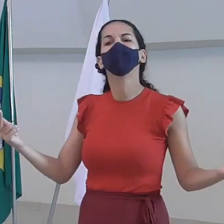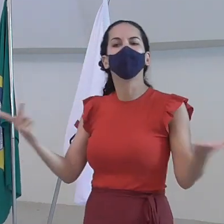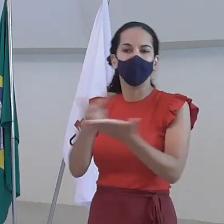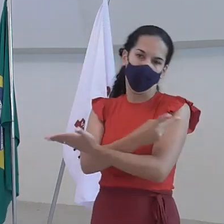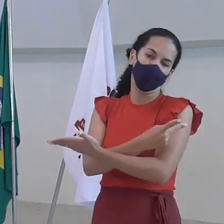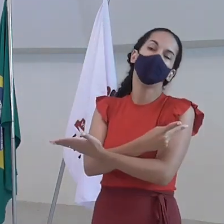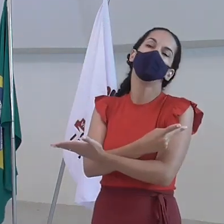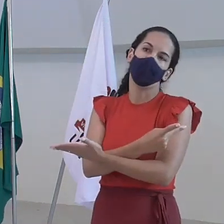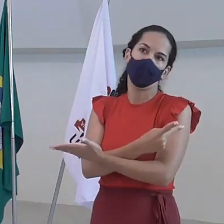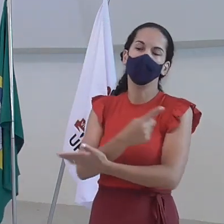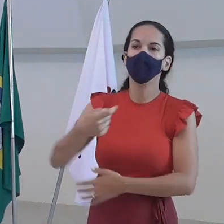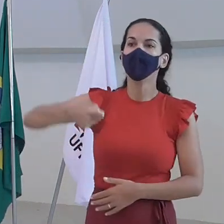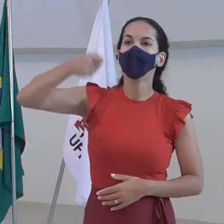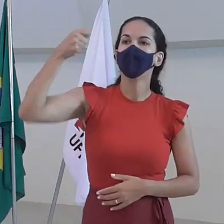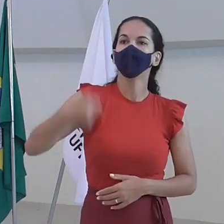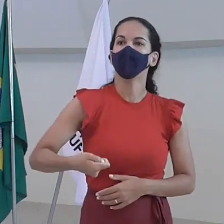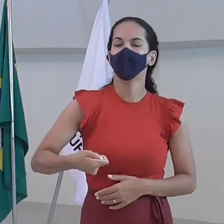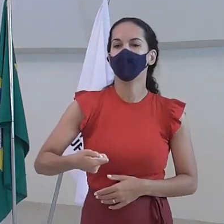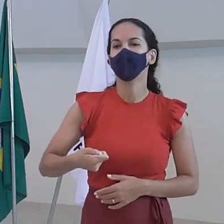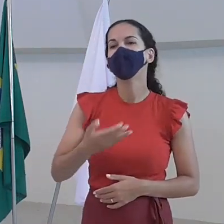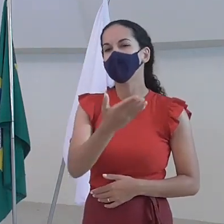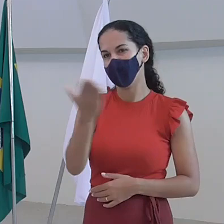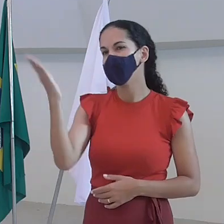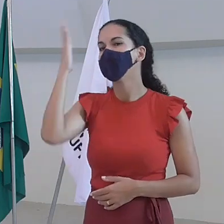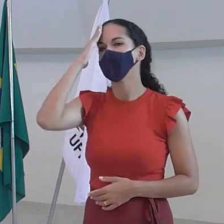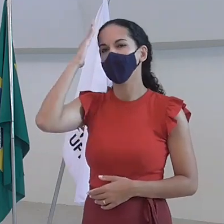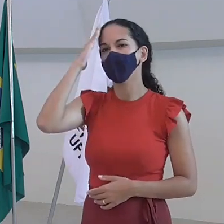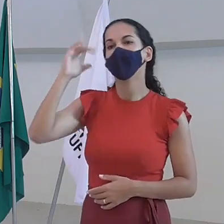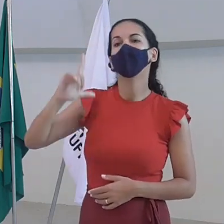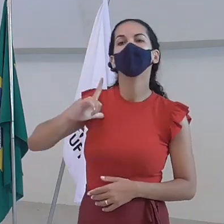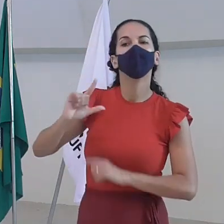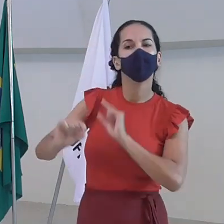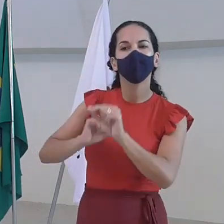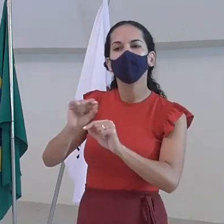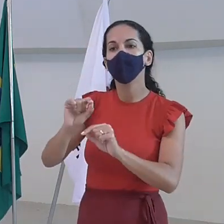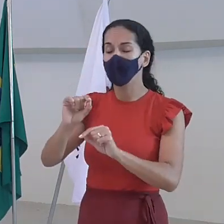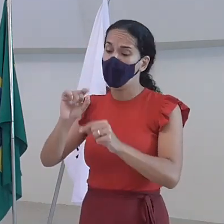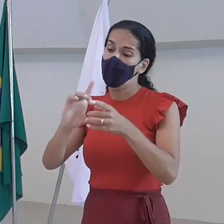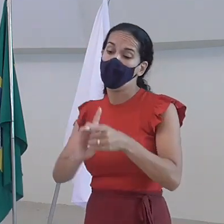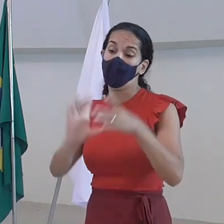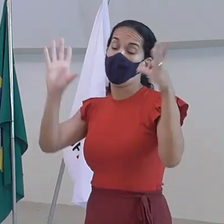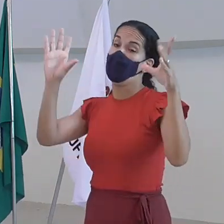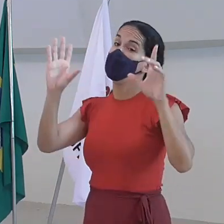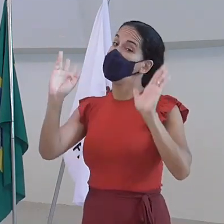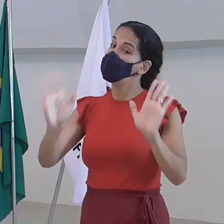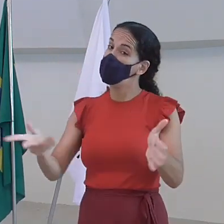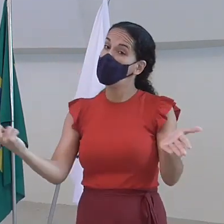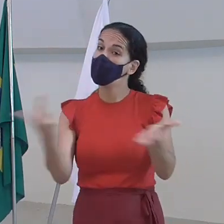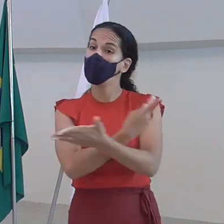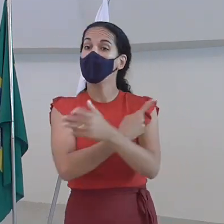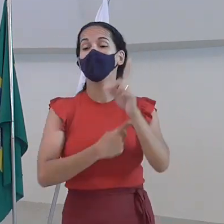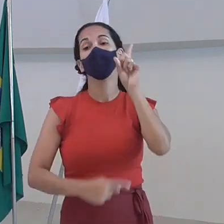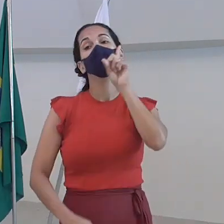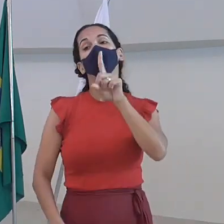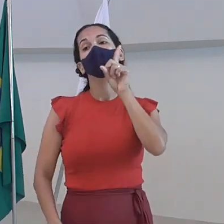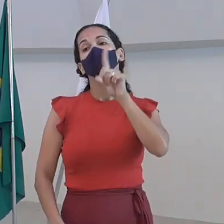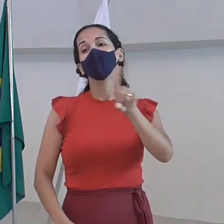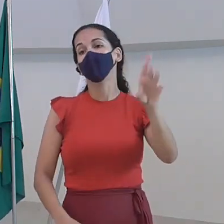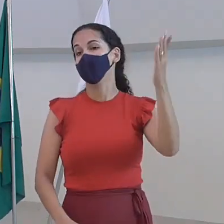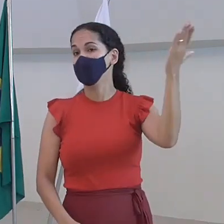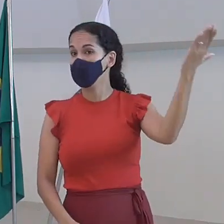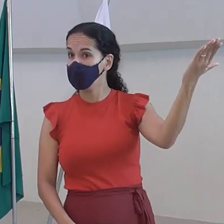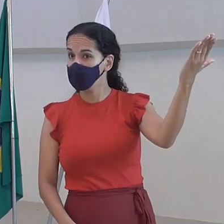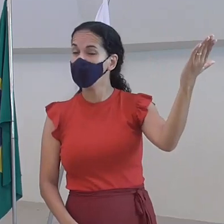desvarios autoritários que puseram em risco a secular democracia norte-americana. Lá,